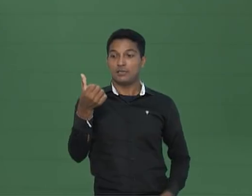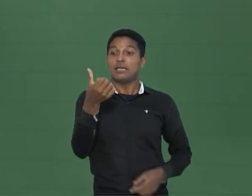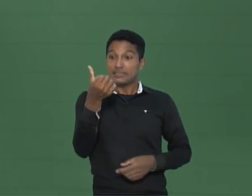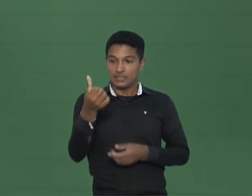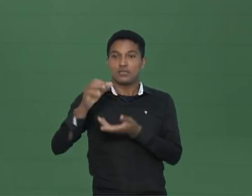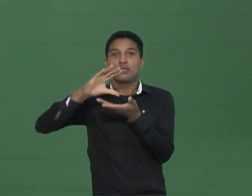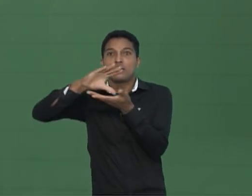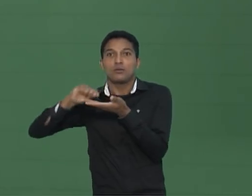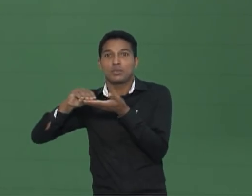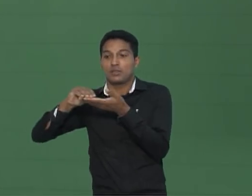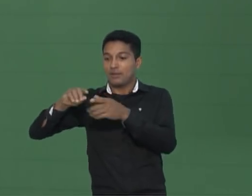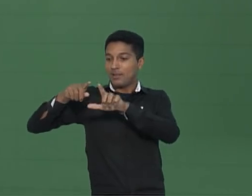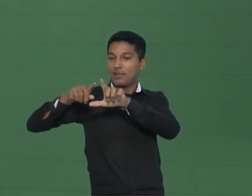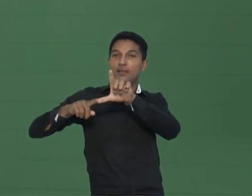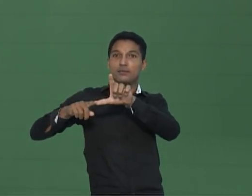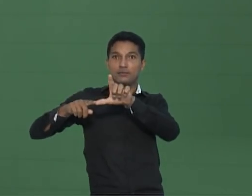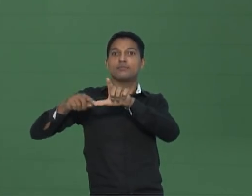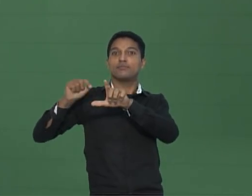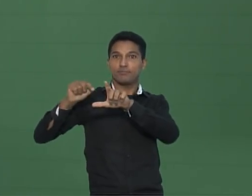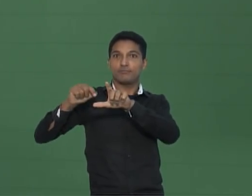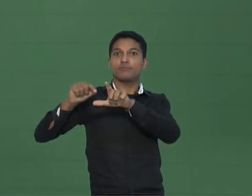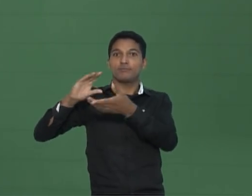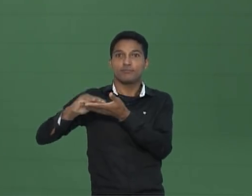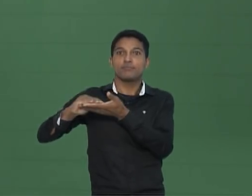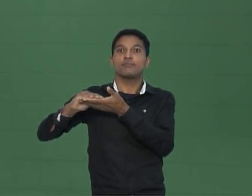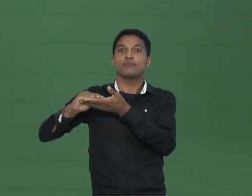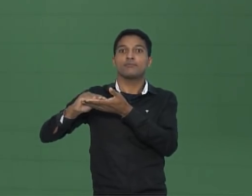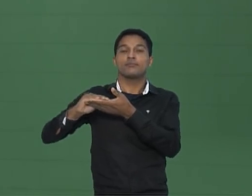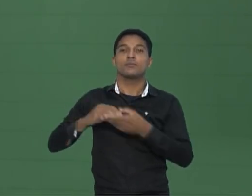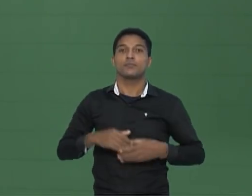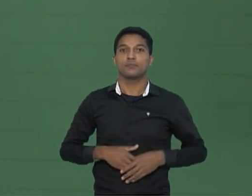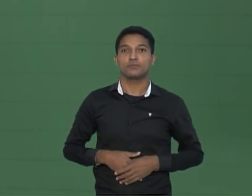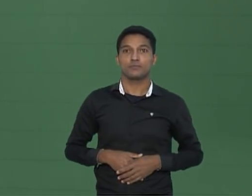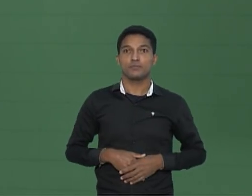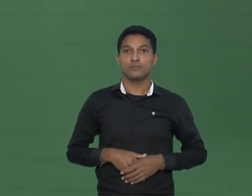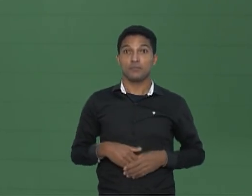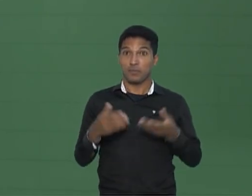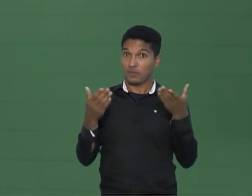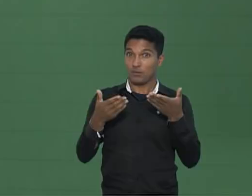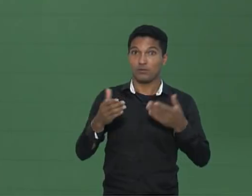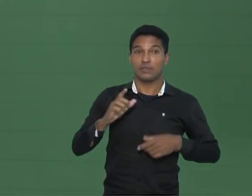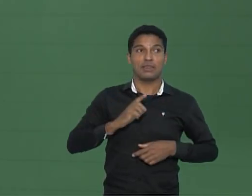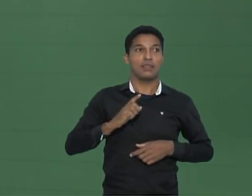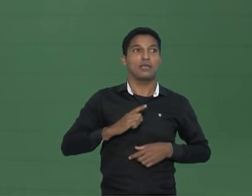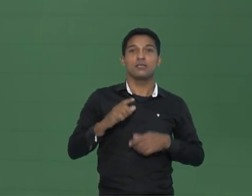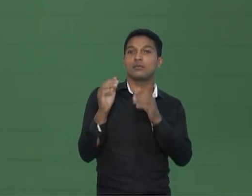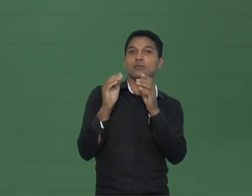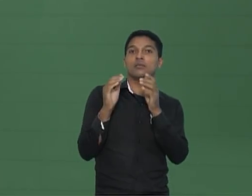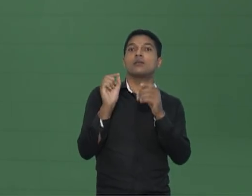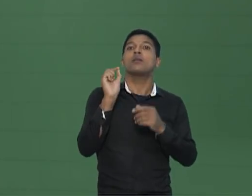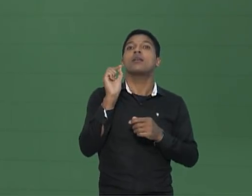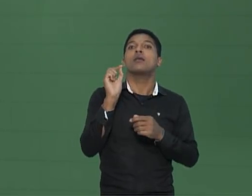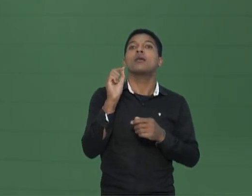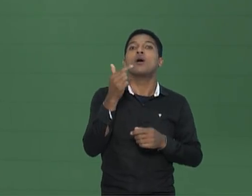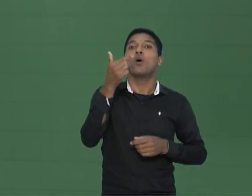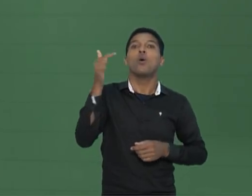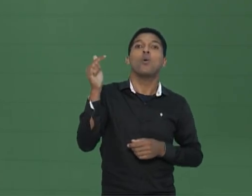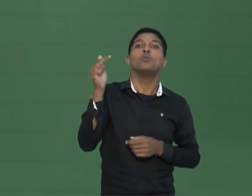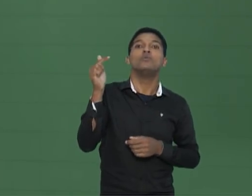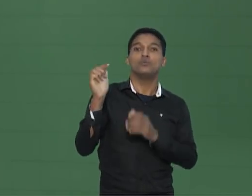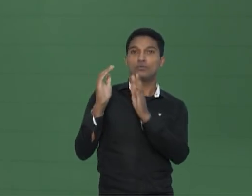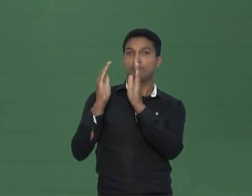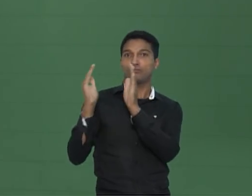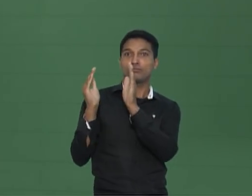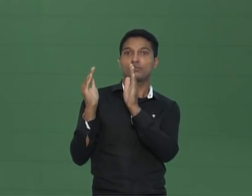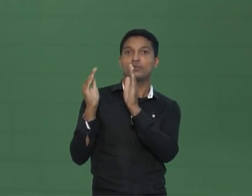que é o número, e a letrinha, tá? E agora eu tenho um outro termo aqui. Olha aqui, esse segundo termo, que é